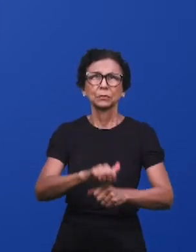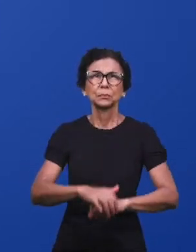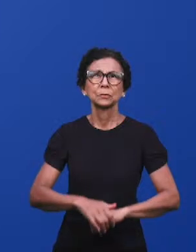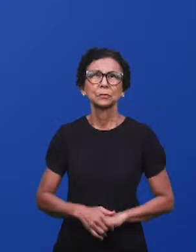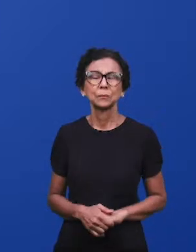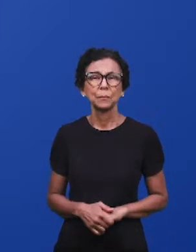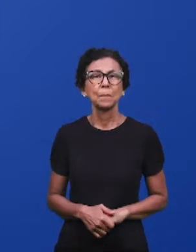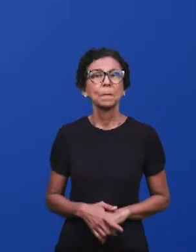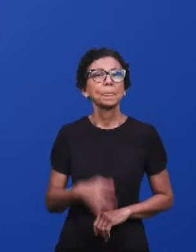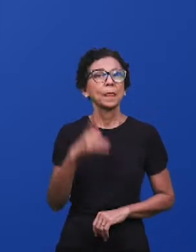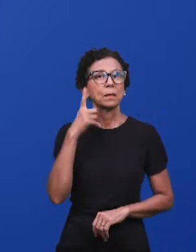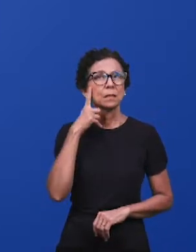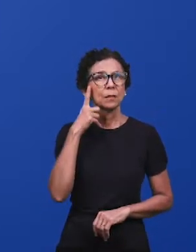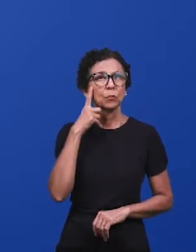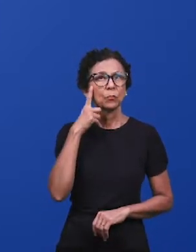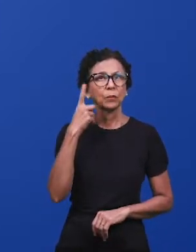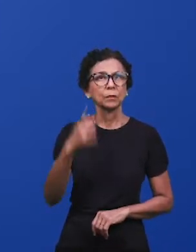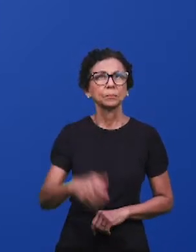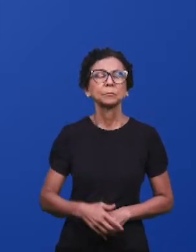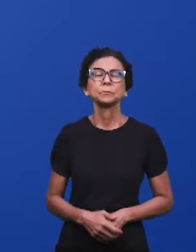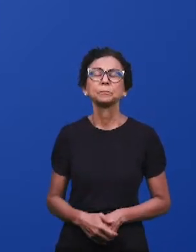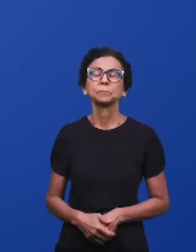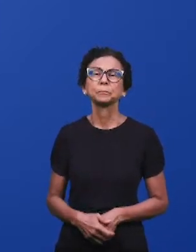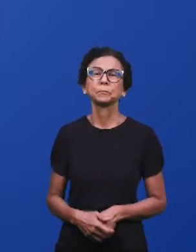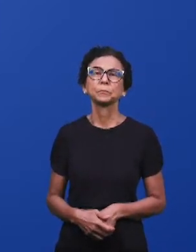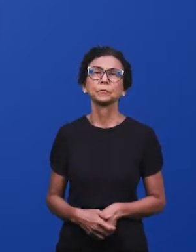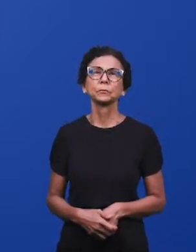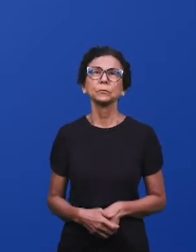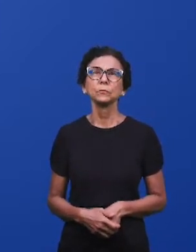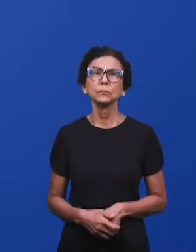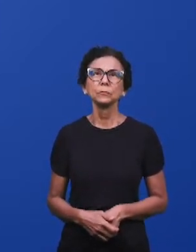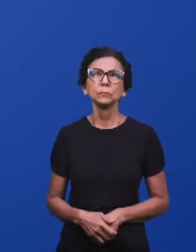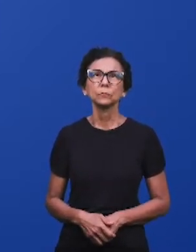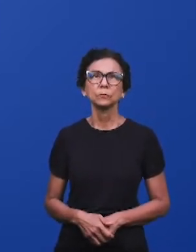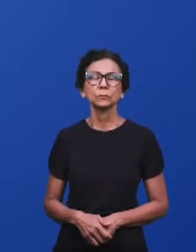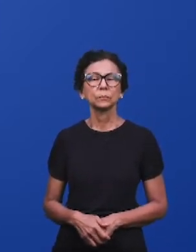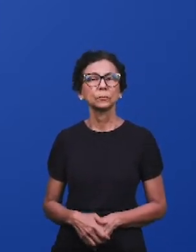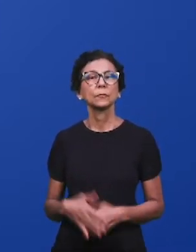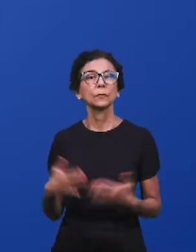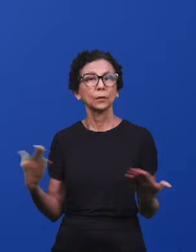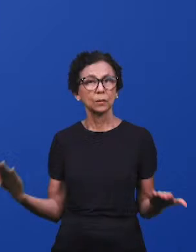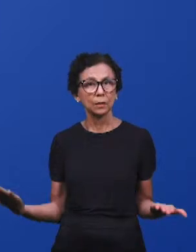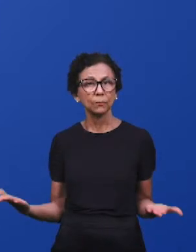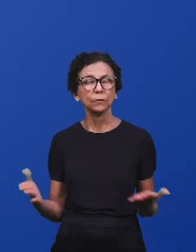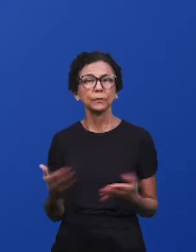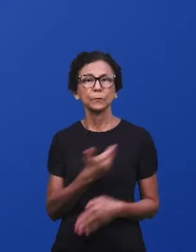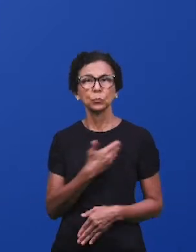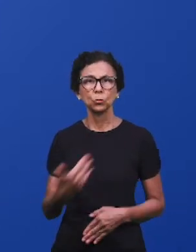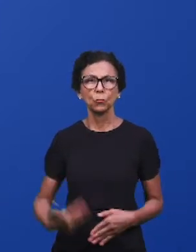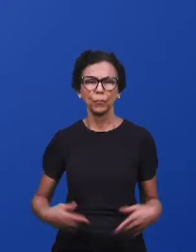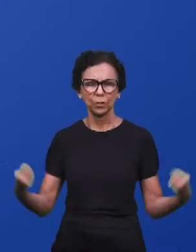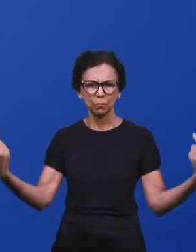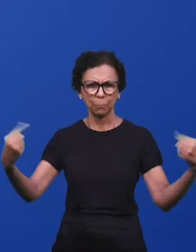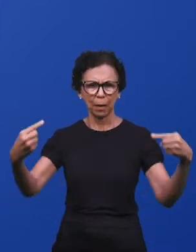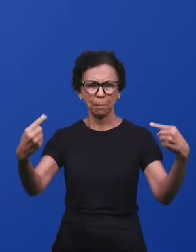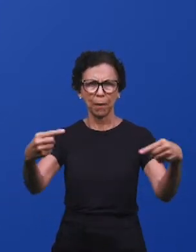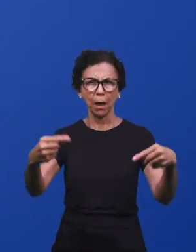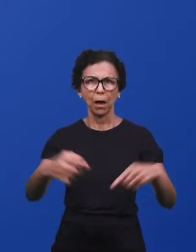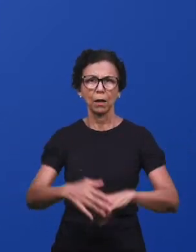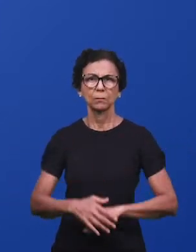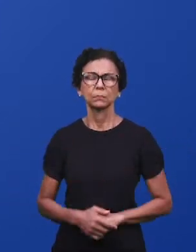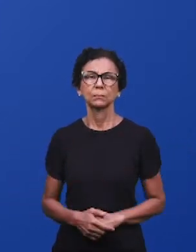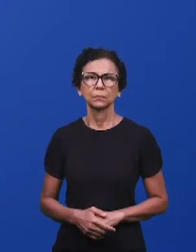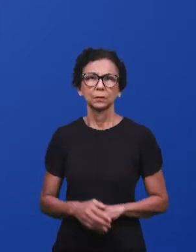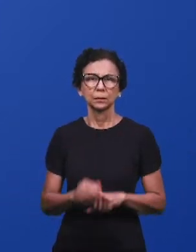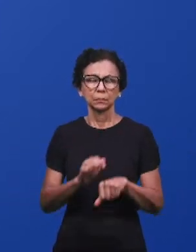Nação contra nação, reino contra reino, pestes, terremotos, e haverá fomes. E é interessante citar